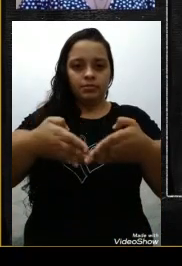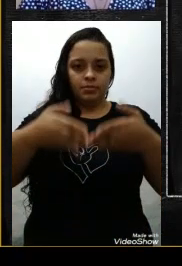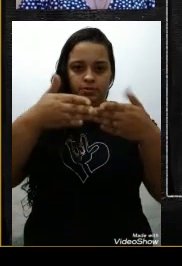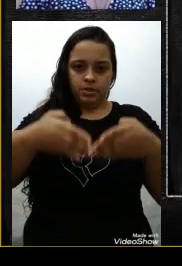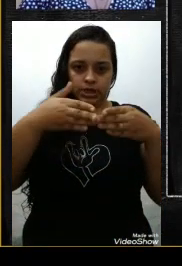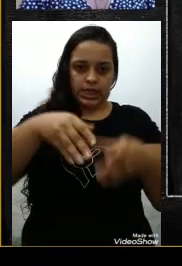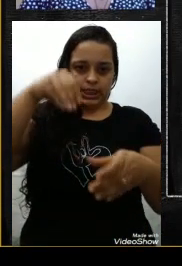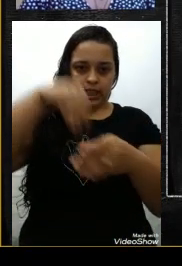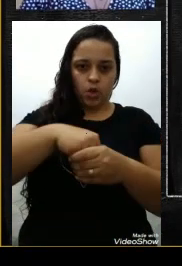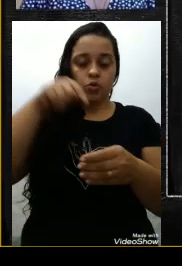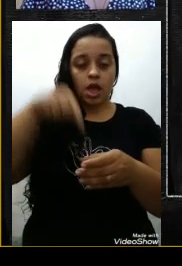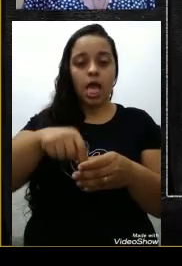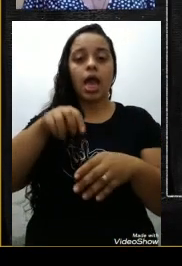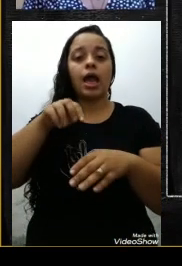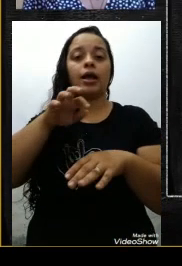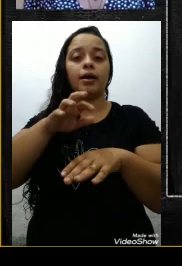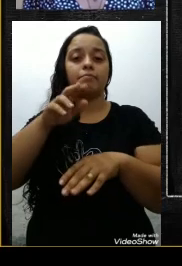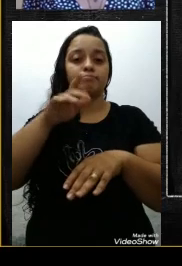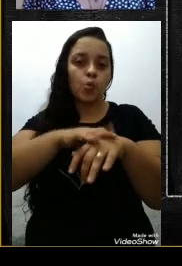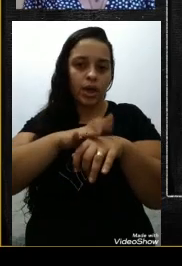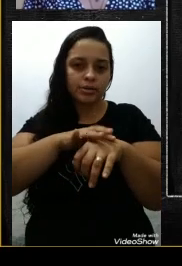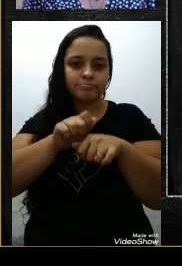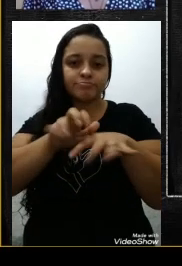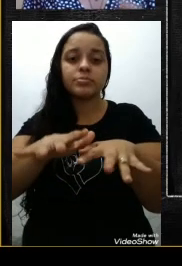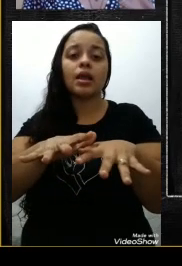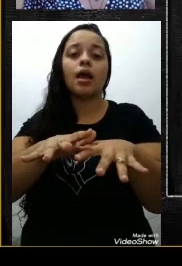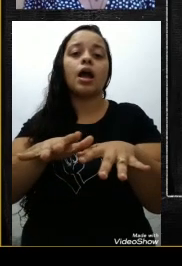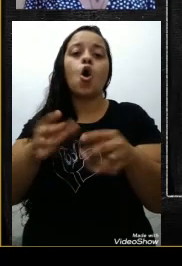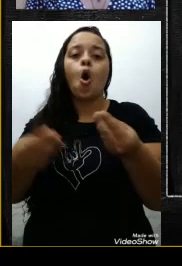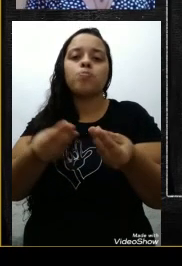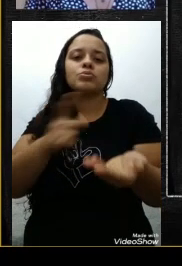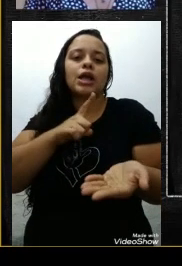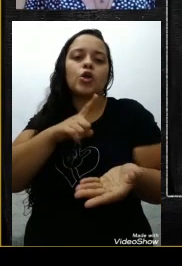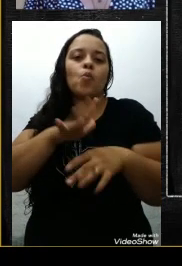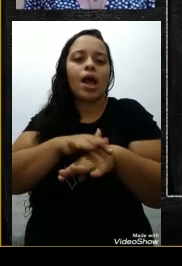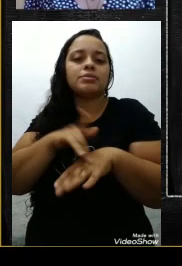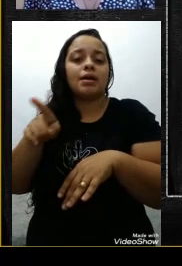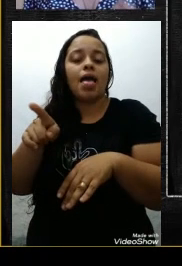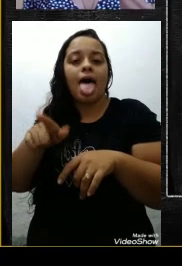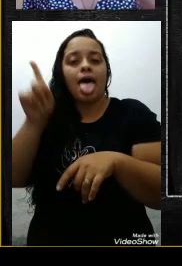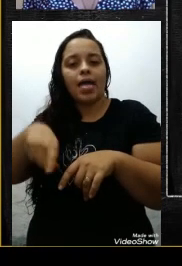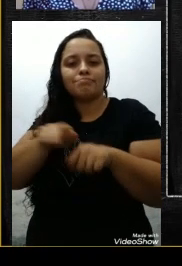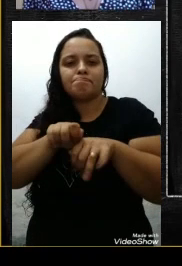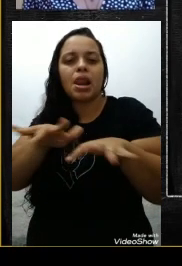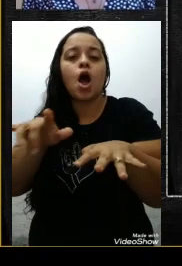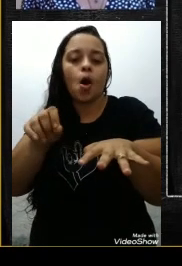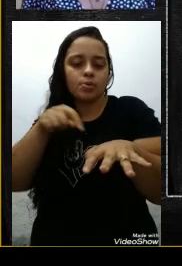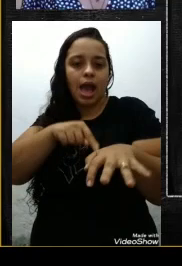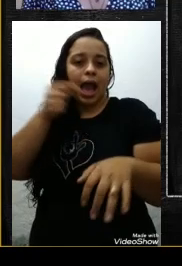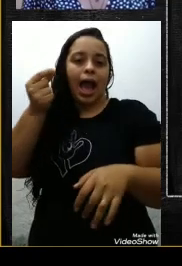Viajando dentro dos navios, a peste vem nos ratos, né? Ela é